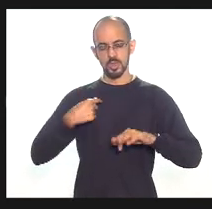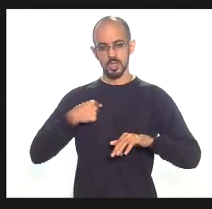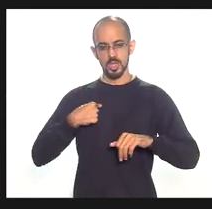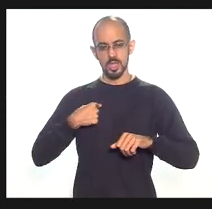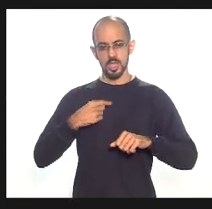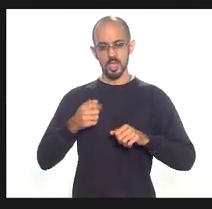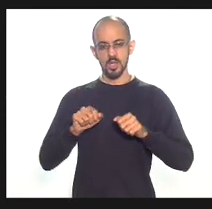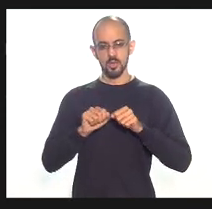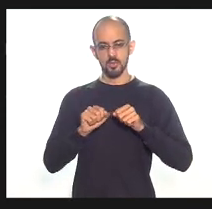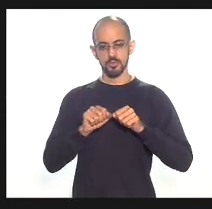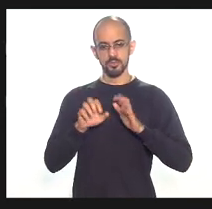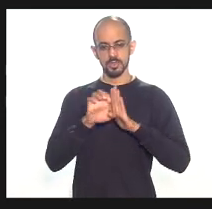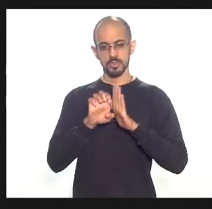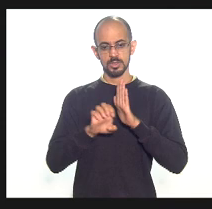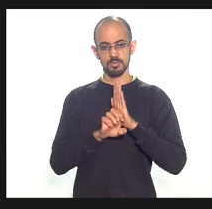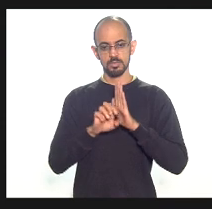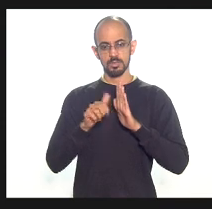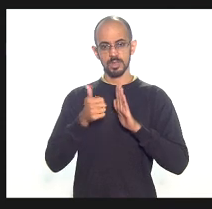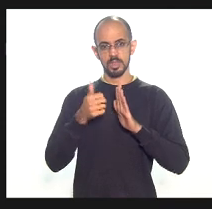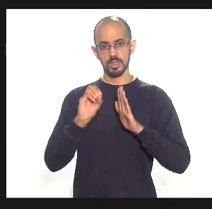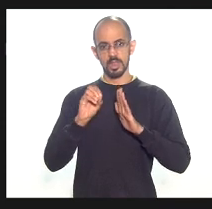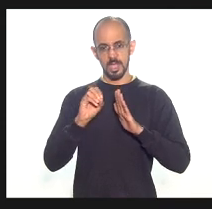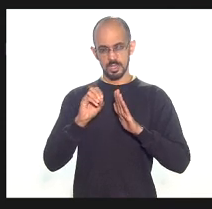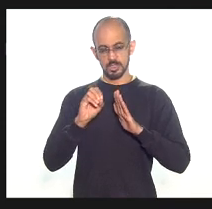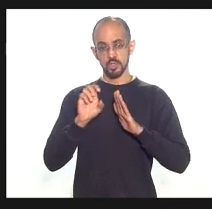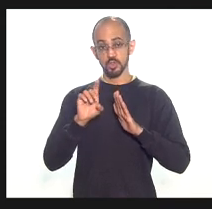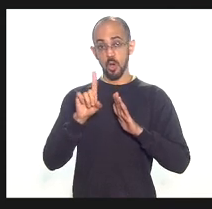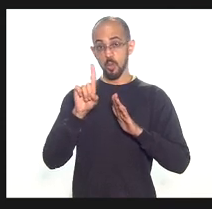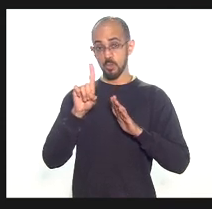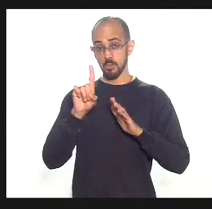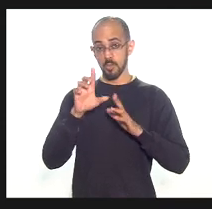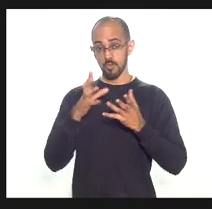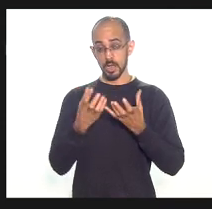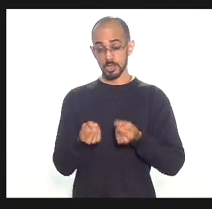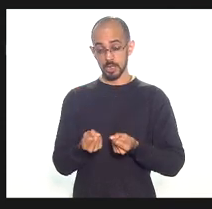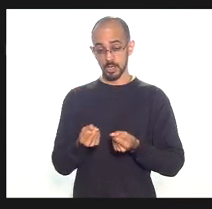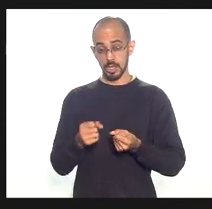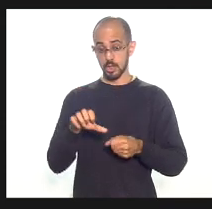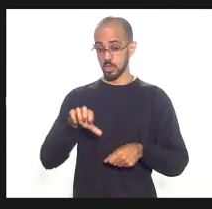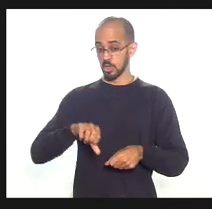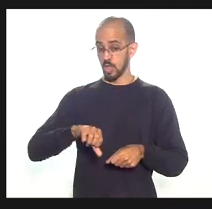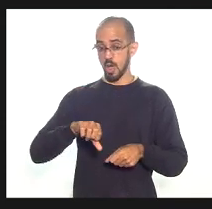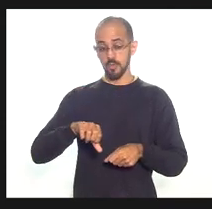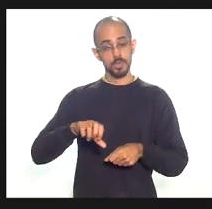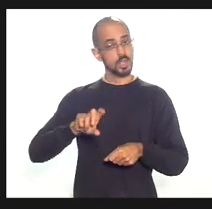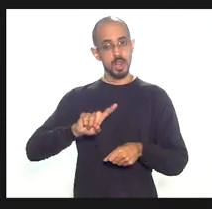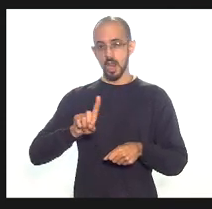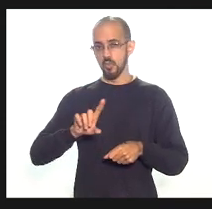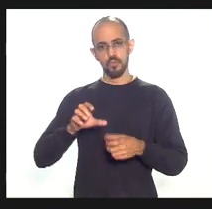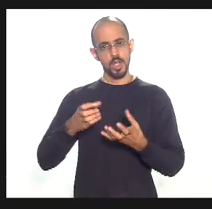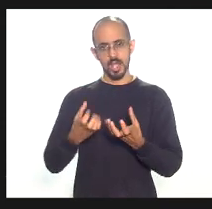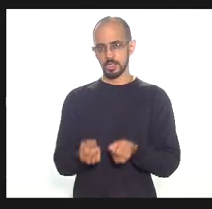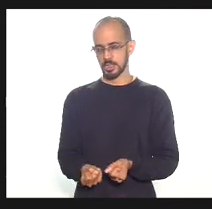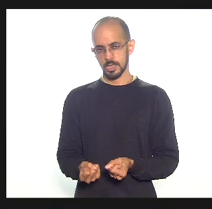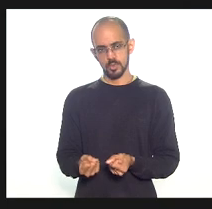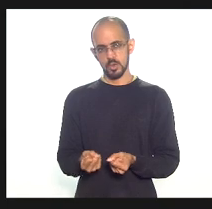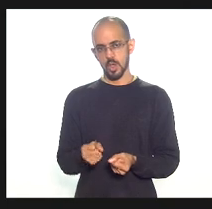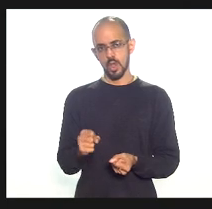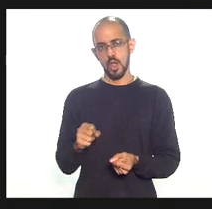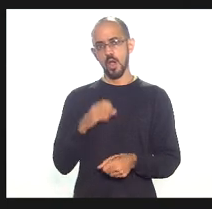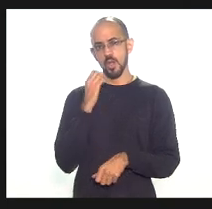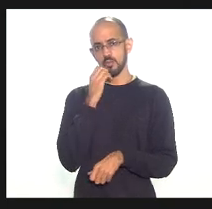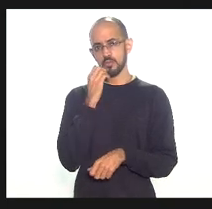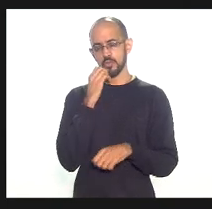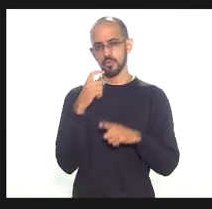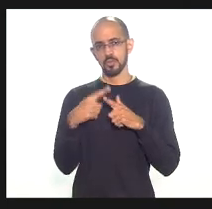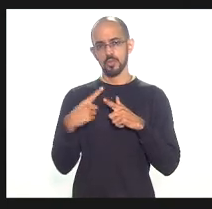emendas a esse projeto só uma foi aceita nove não é lógico porque é notório que as